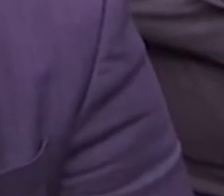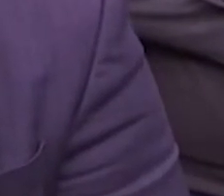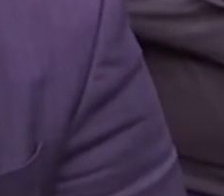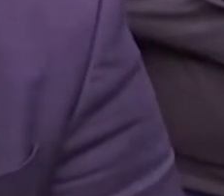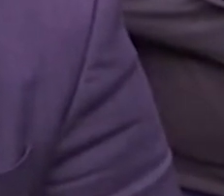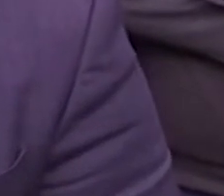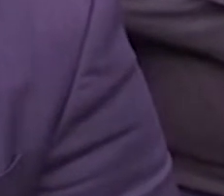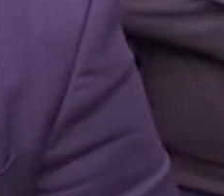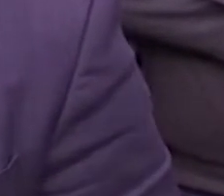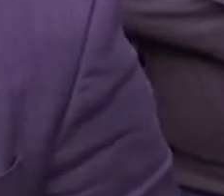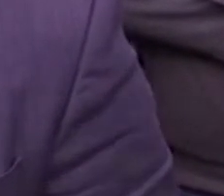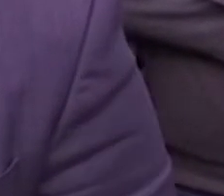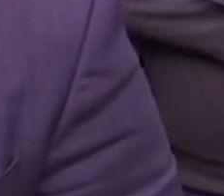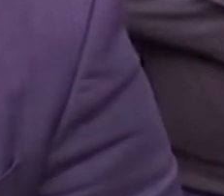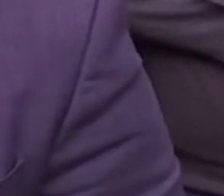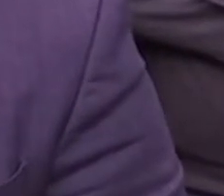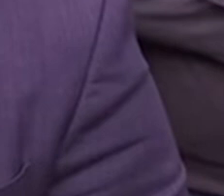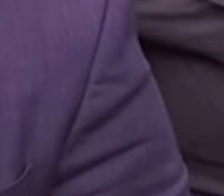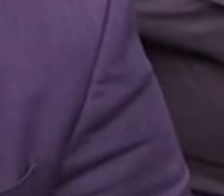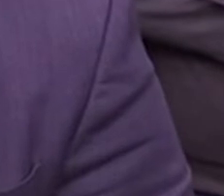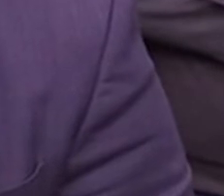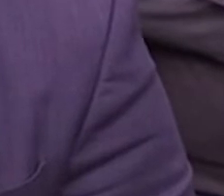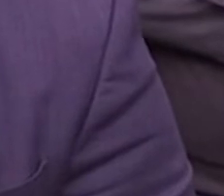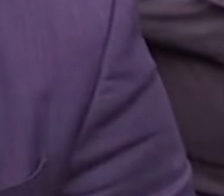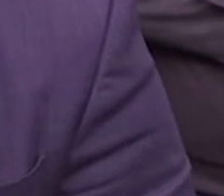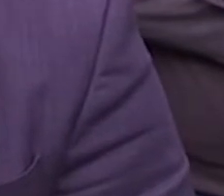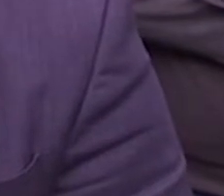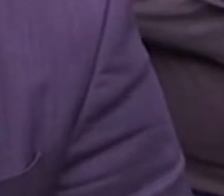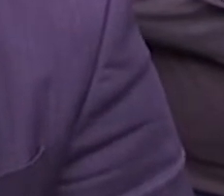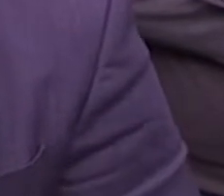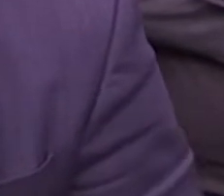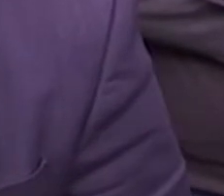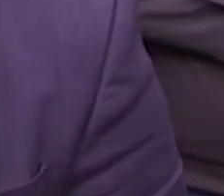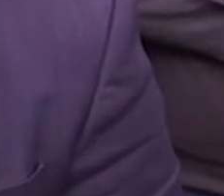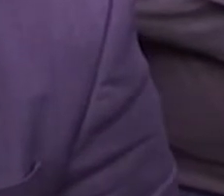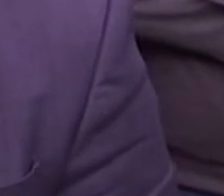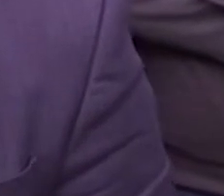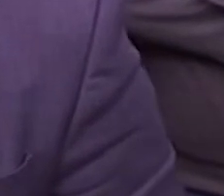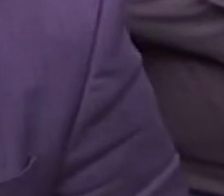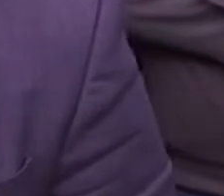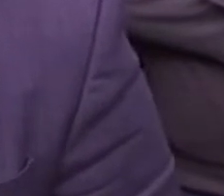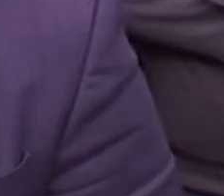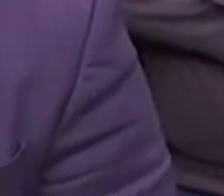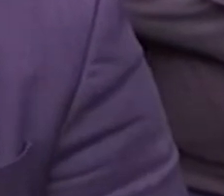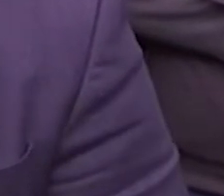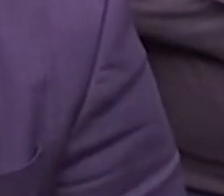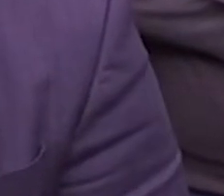isso nós dizemos que é preciso que o governo inscreva esta prioridade do próximo quadro comunitário, como a Assembleia da República tem vindo a dizer, em dois